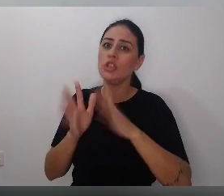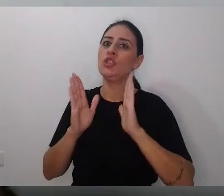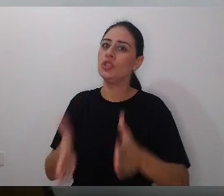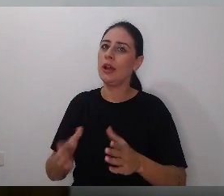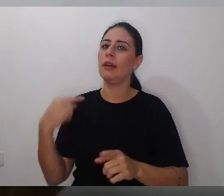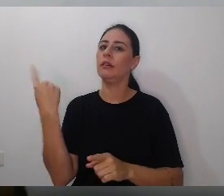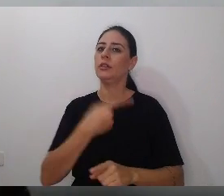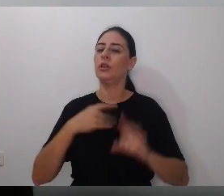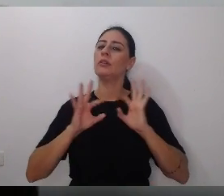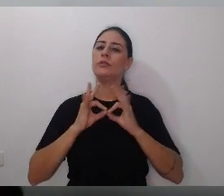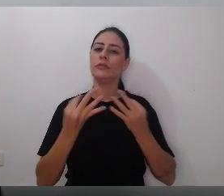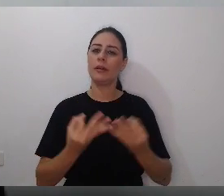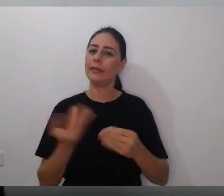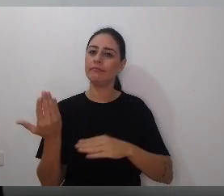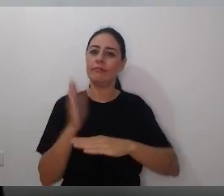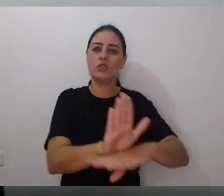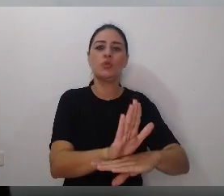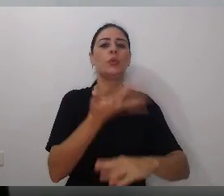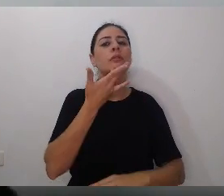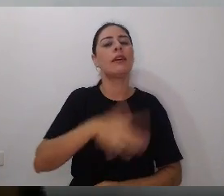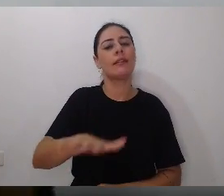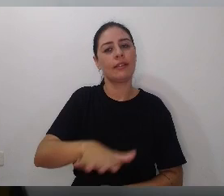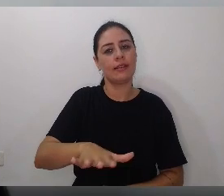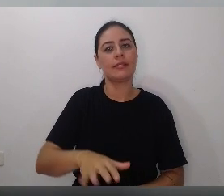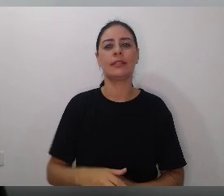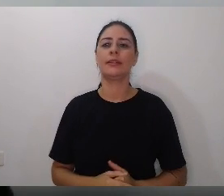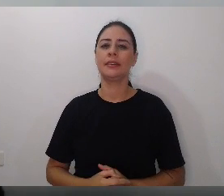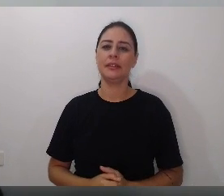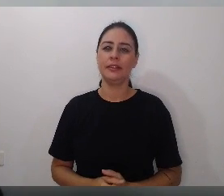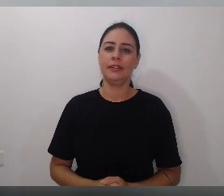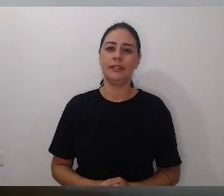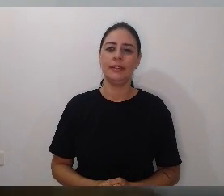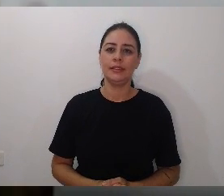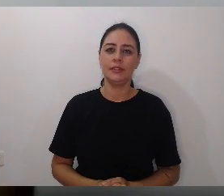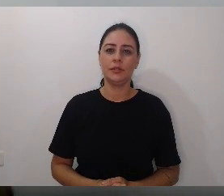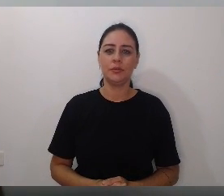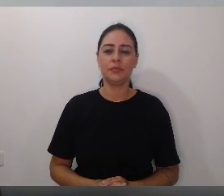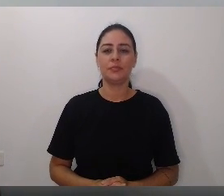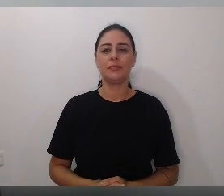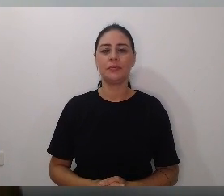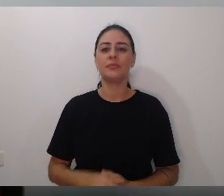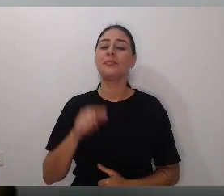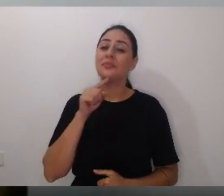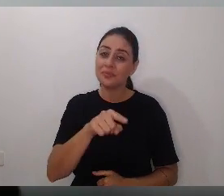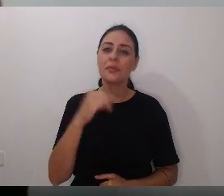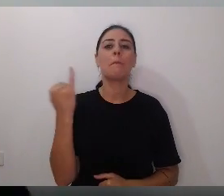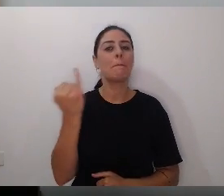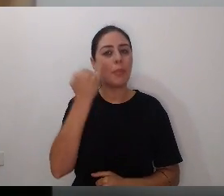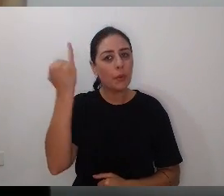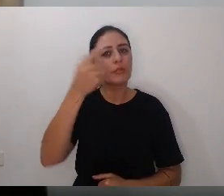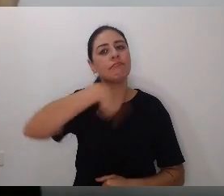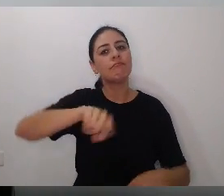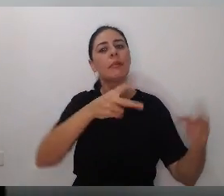mais a birra que é a do desenvolvimento, já é alguma coisa que está além e que de alguma forma a gente da